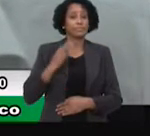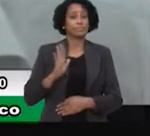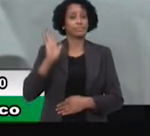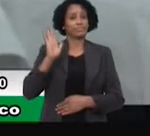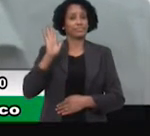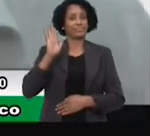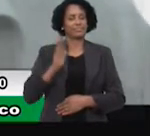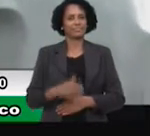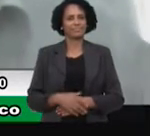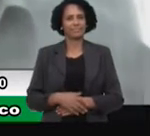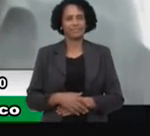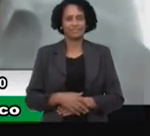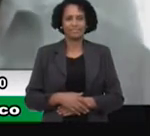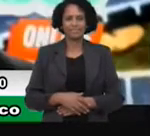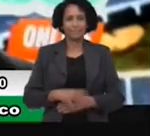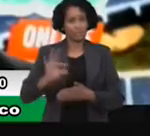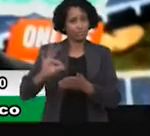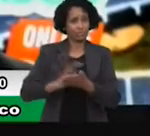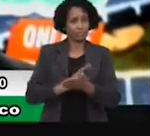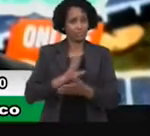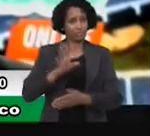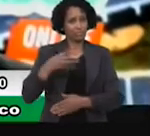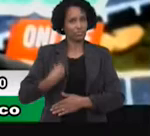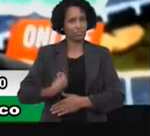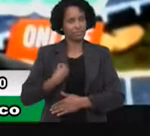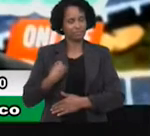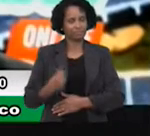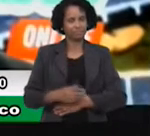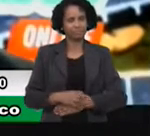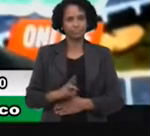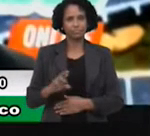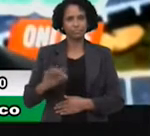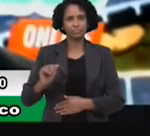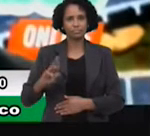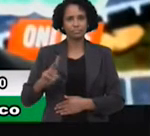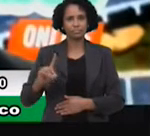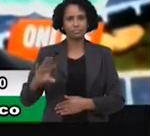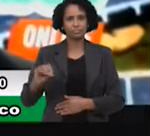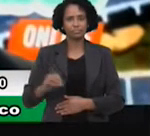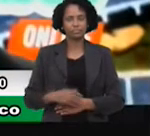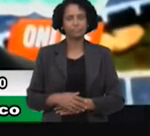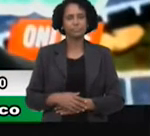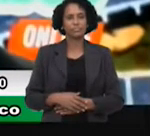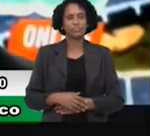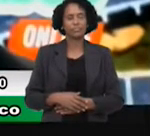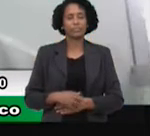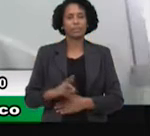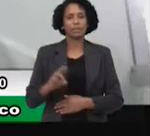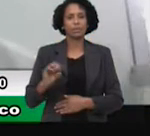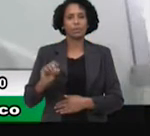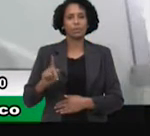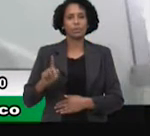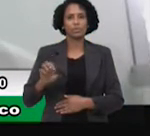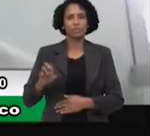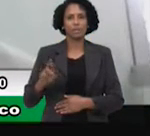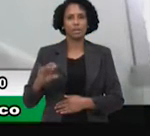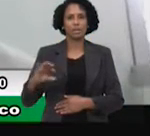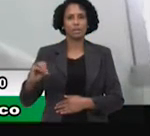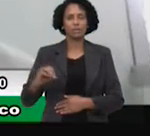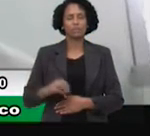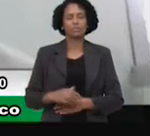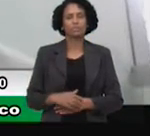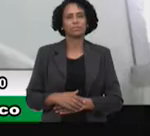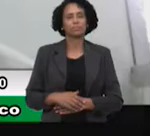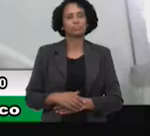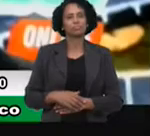Registrado, vereador. O Ricardo presente na primeira secretaria. Vereador Rogério Santos. Presente, secretário. Vereador Rogério